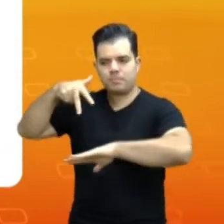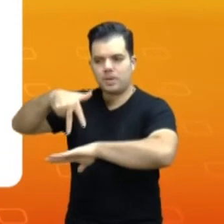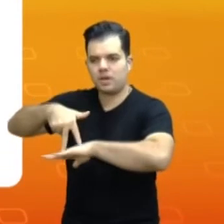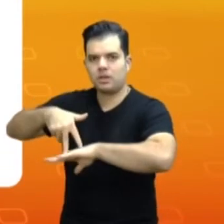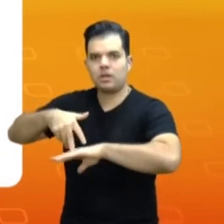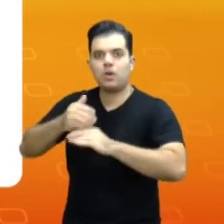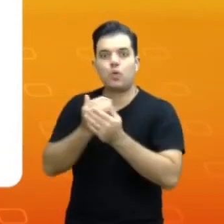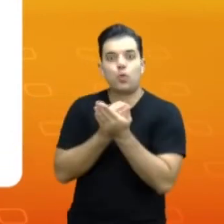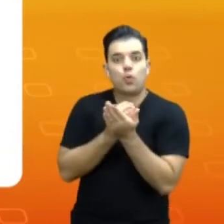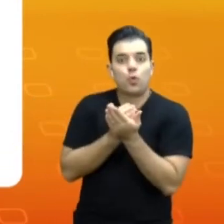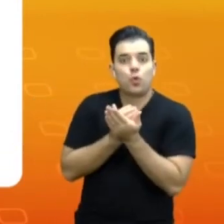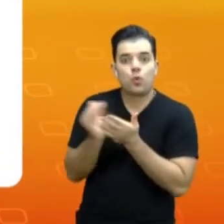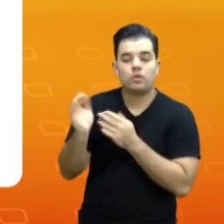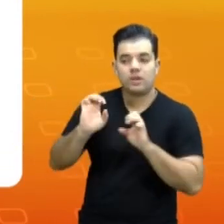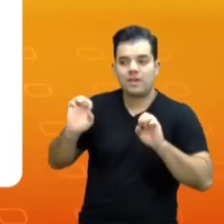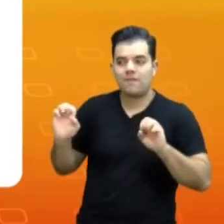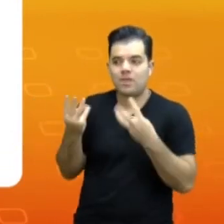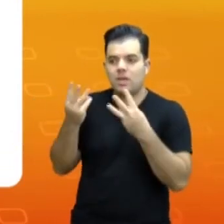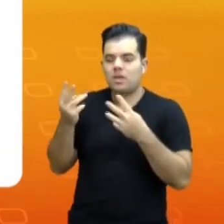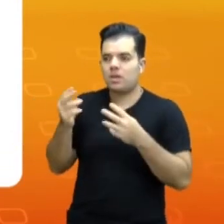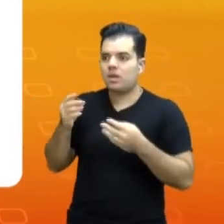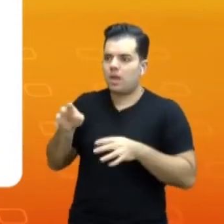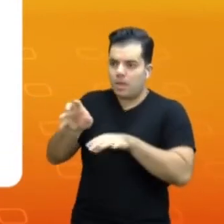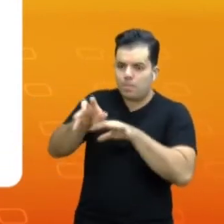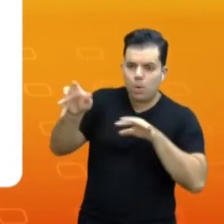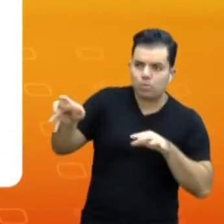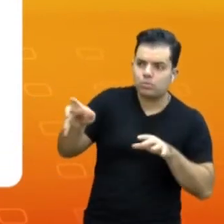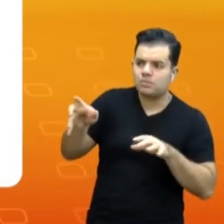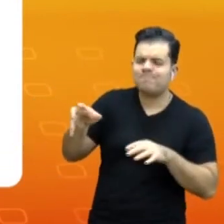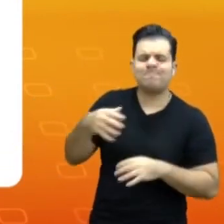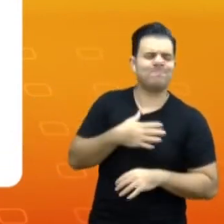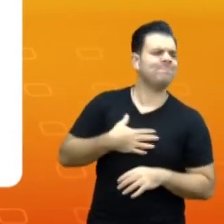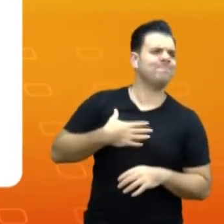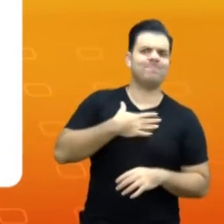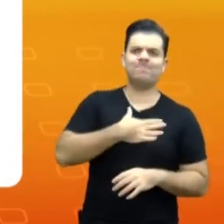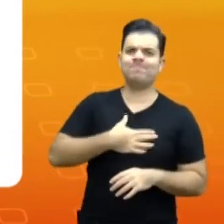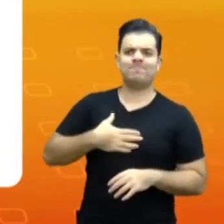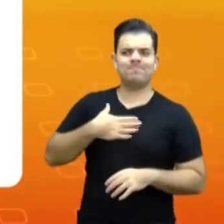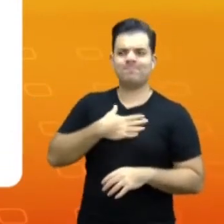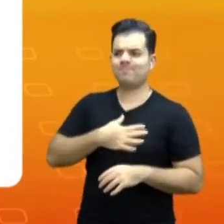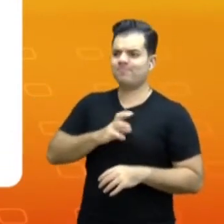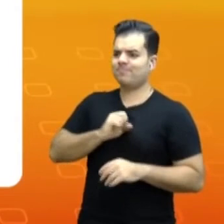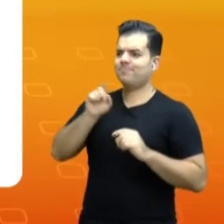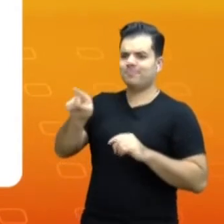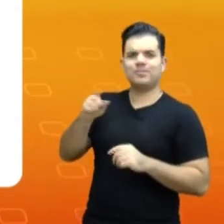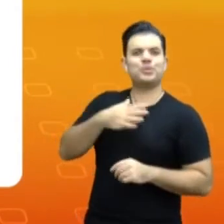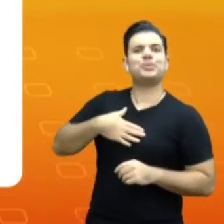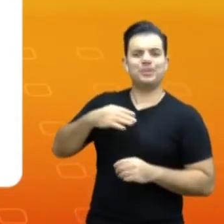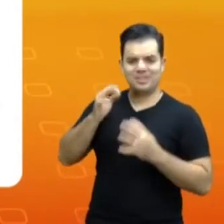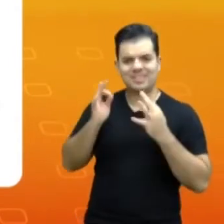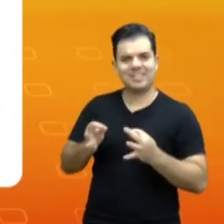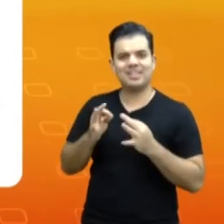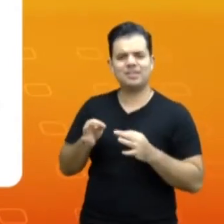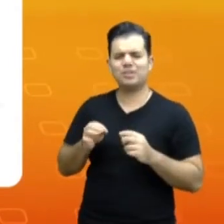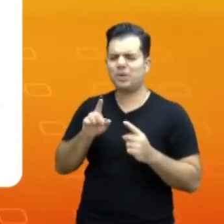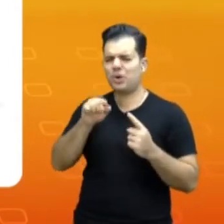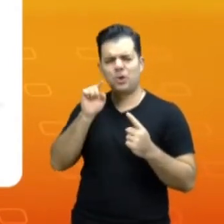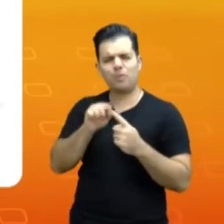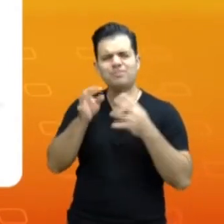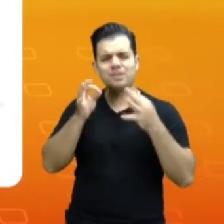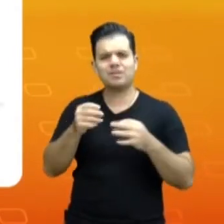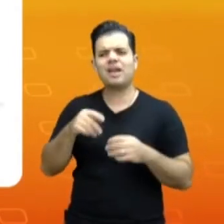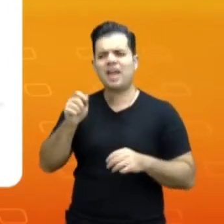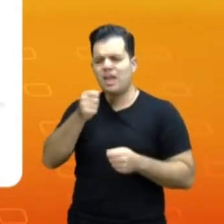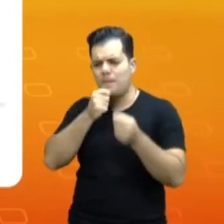no evento, claramente eles curtiram demais. Então, assim, é óbvio que, né, acho que é fundamental a presença